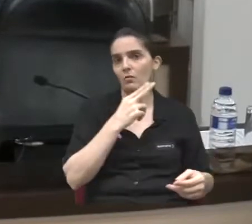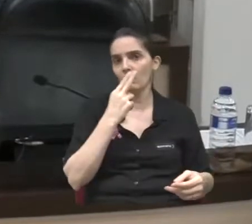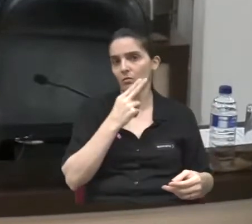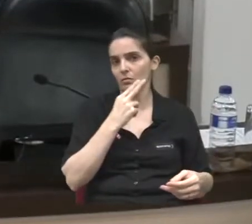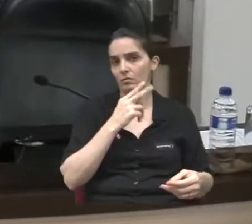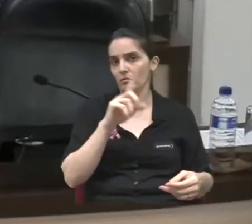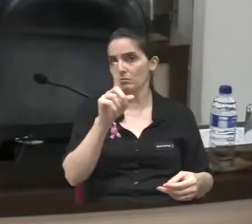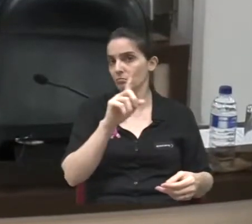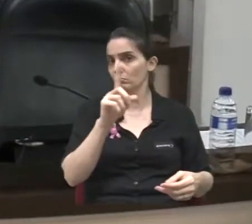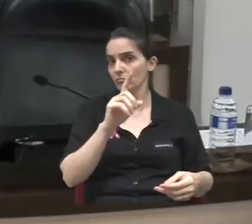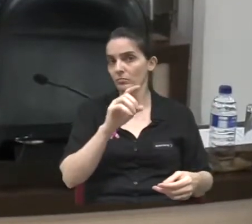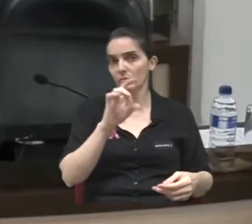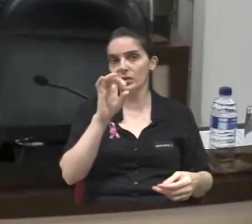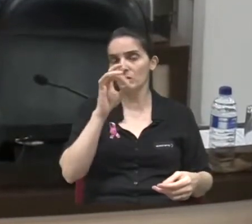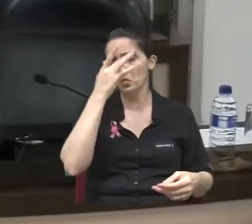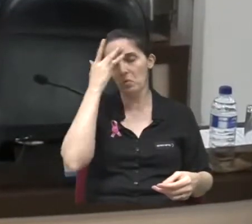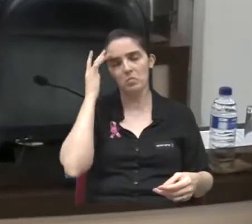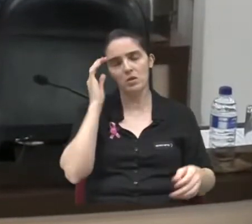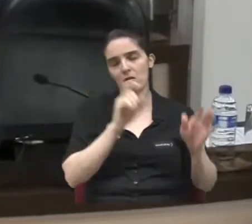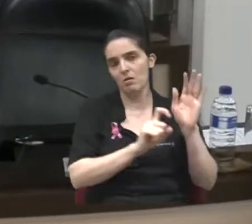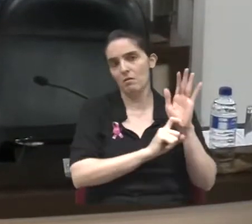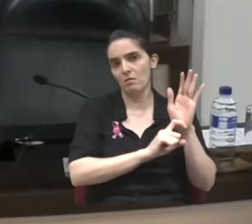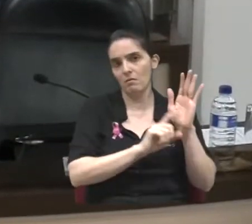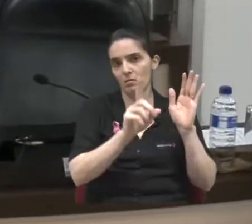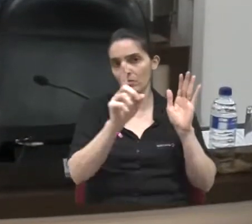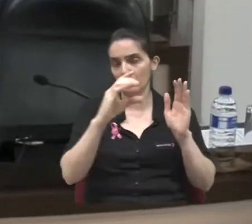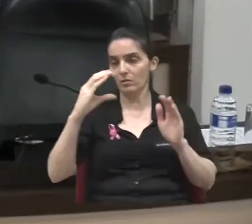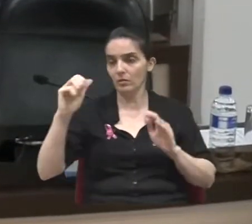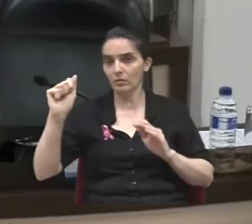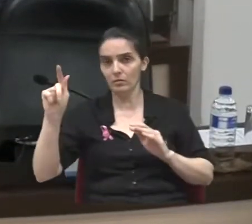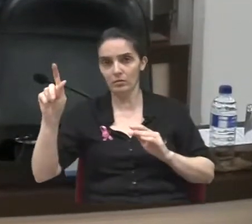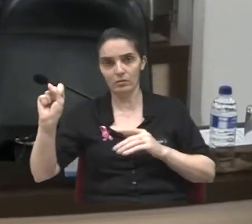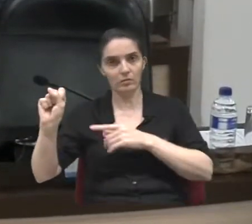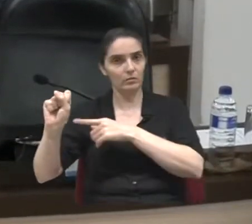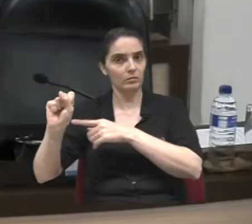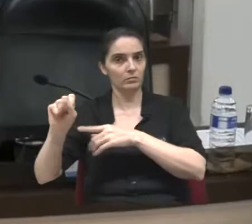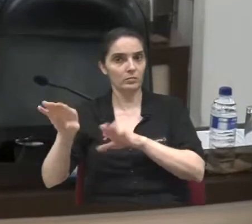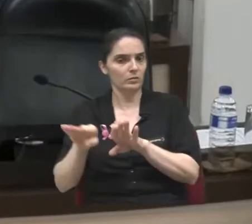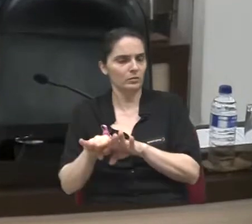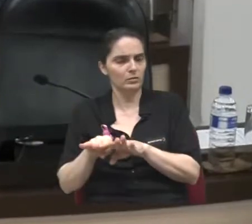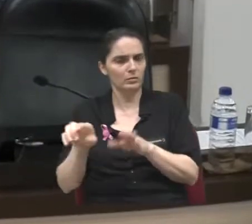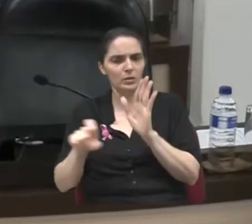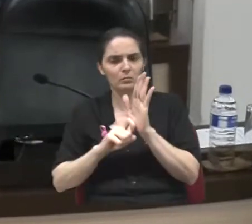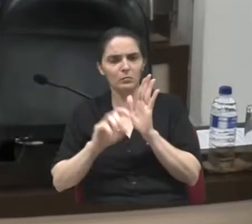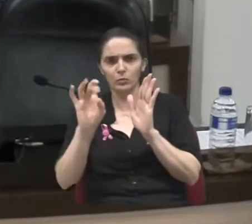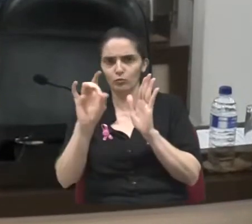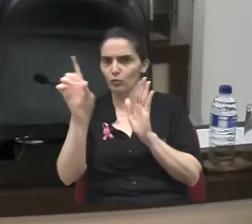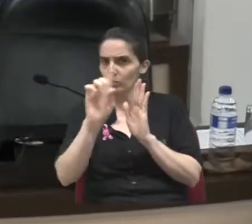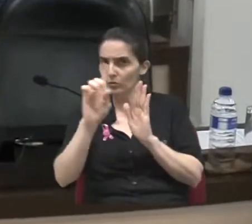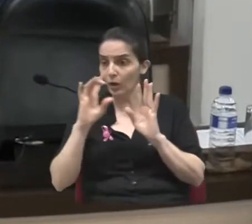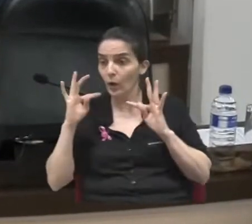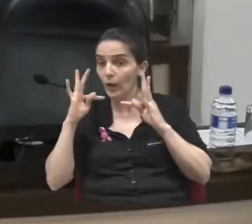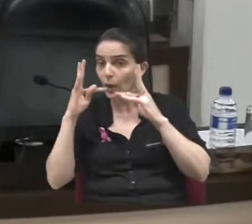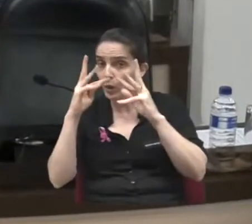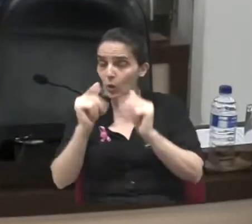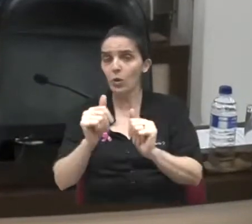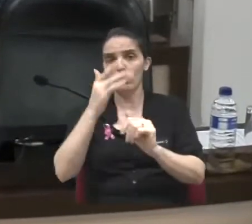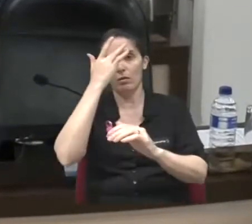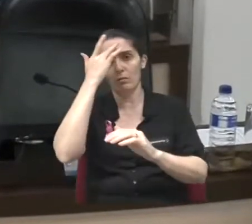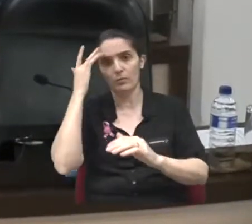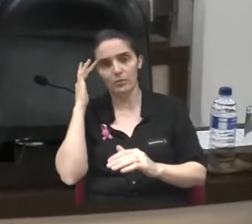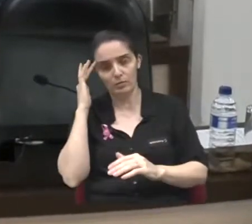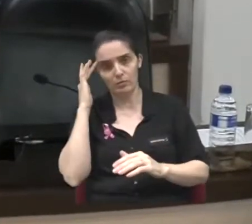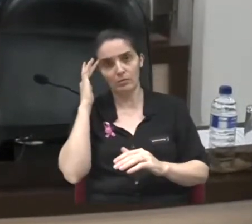paciente dependente químico. E o CAPS 24 horas também não. Isso a gente está incluindo todo paciente que, do ponto de vista de